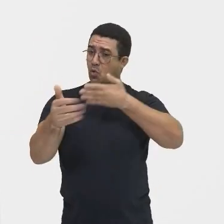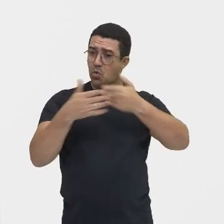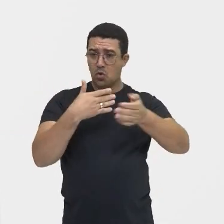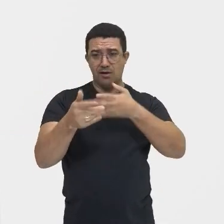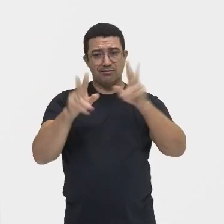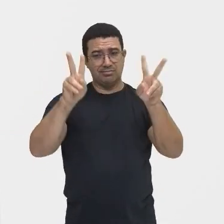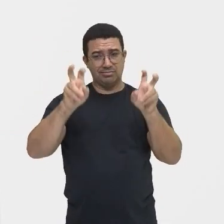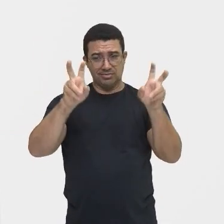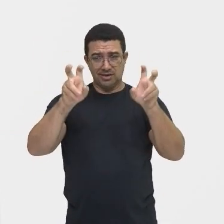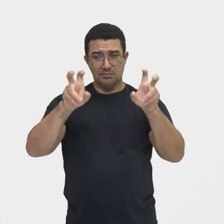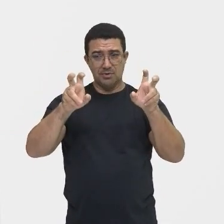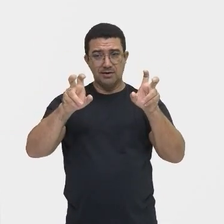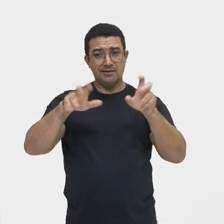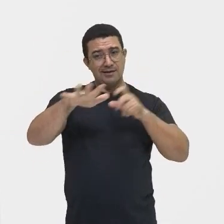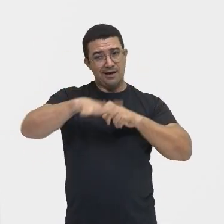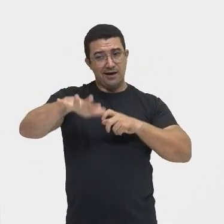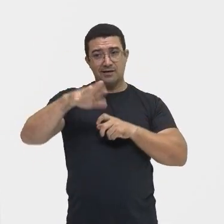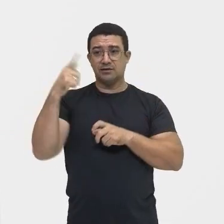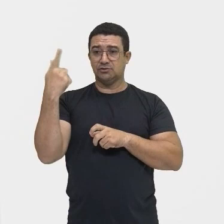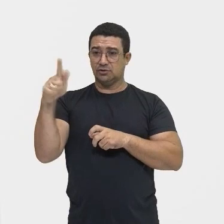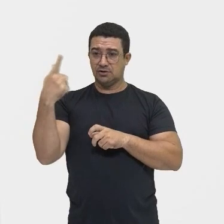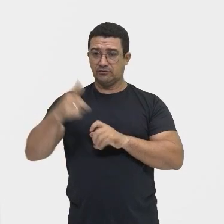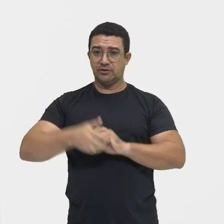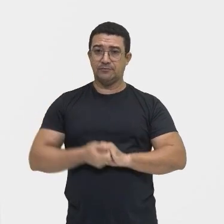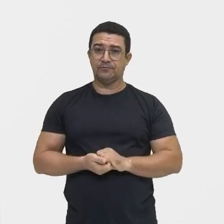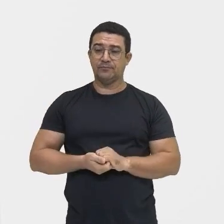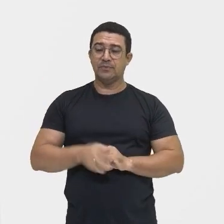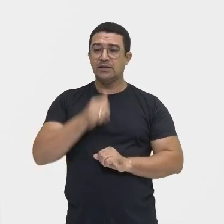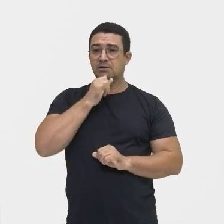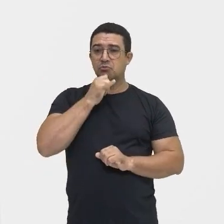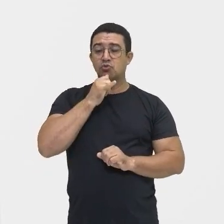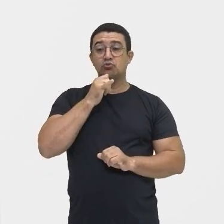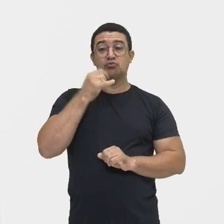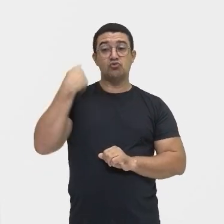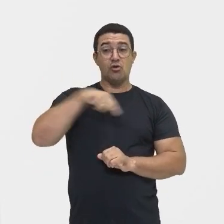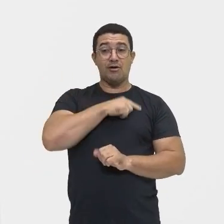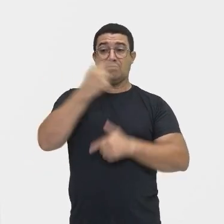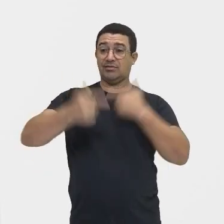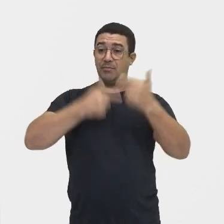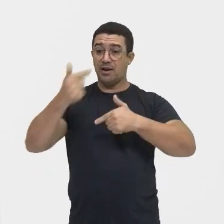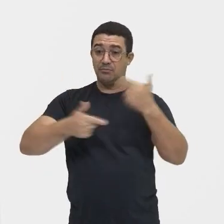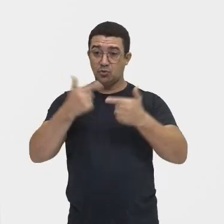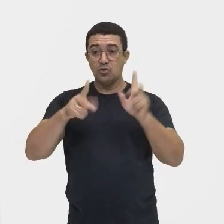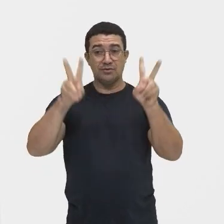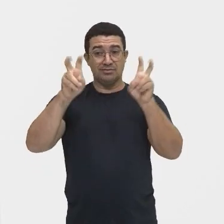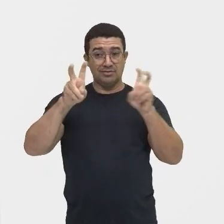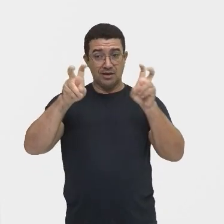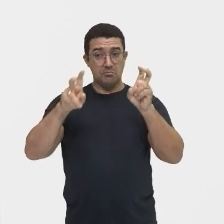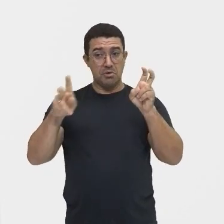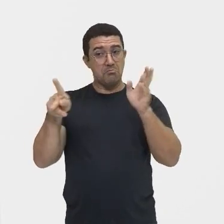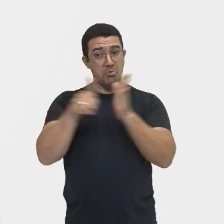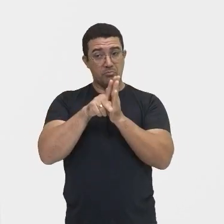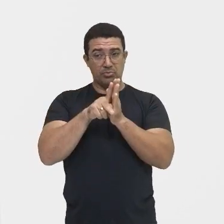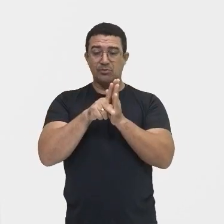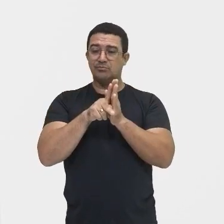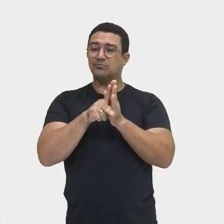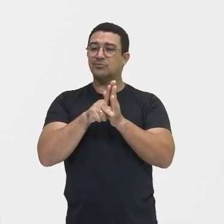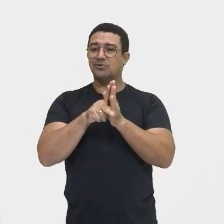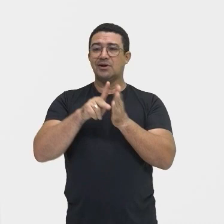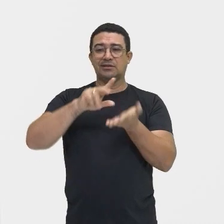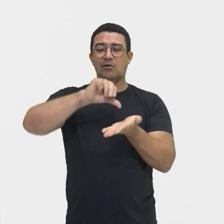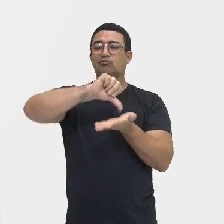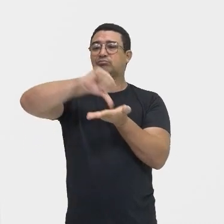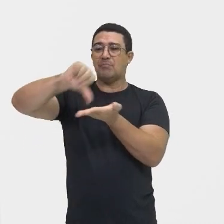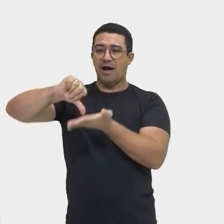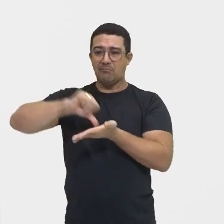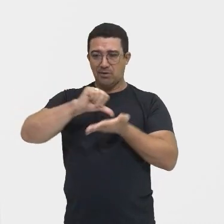tá bom? Normalmente, quando a gente trabalha um tema específico dentro de um mapa, nós chamamos de mapa